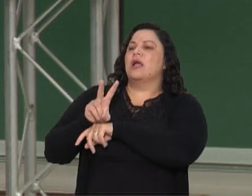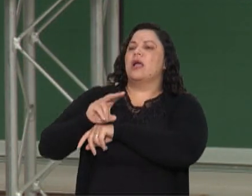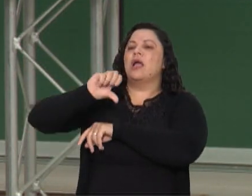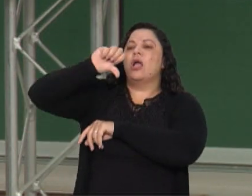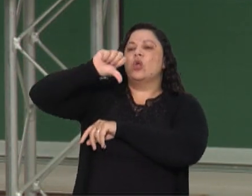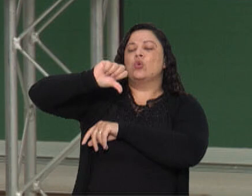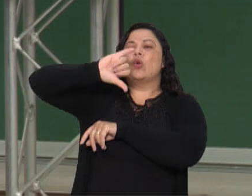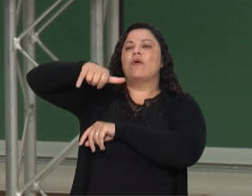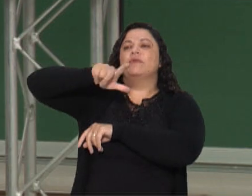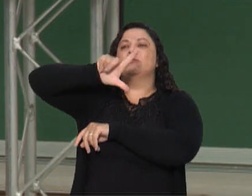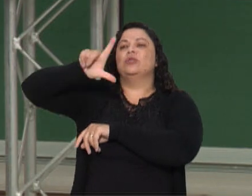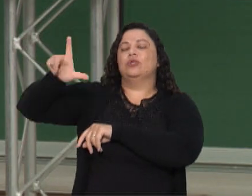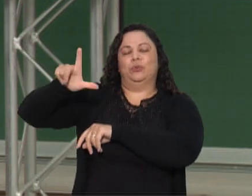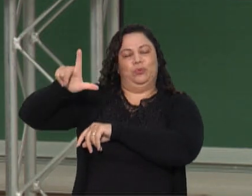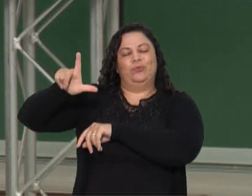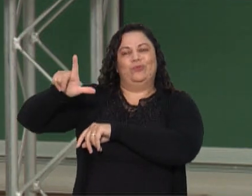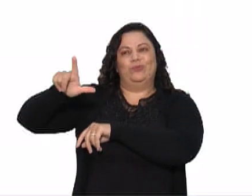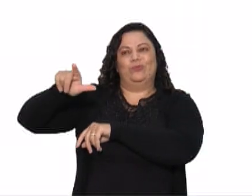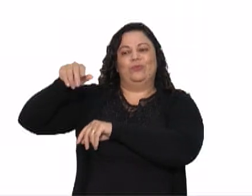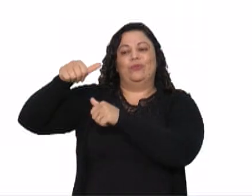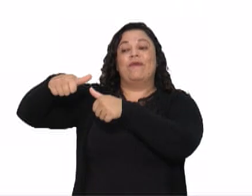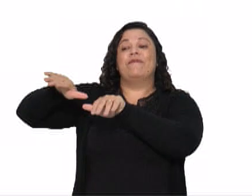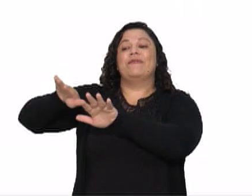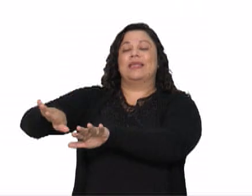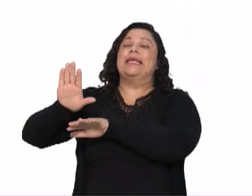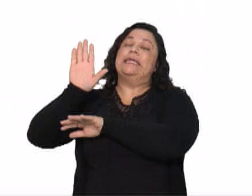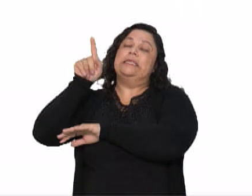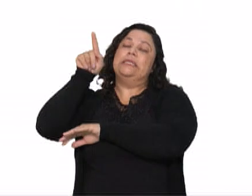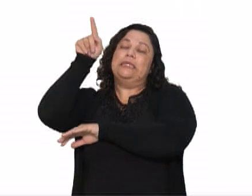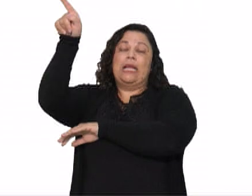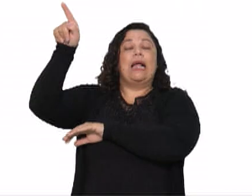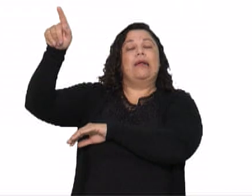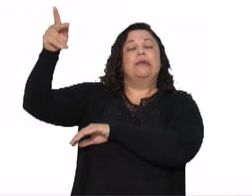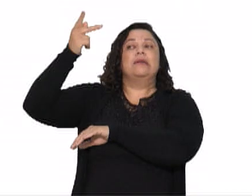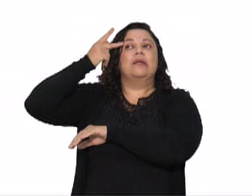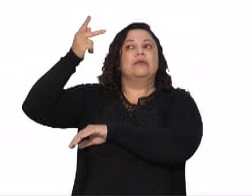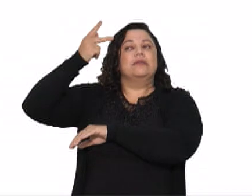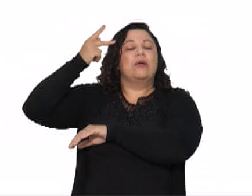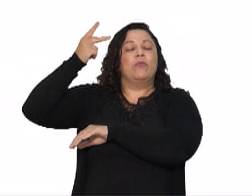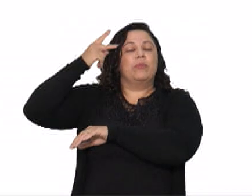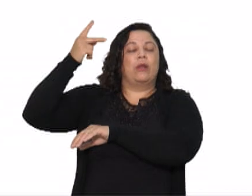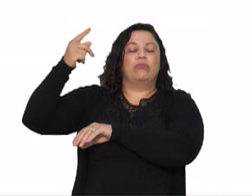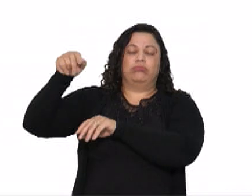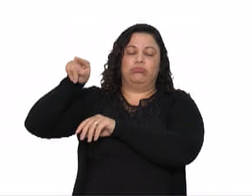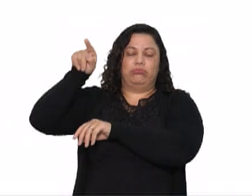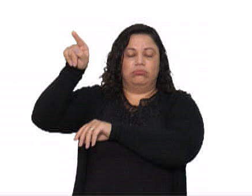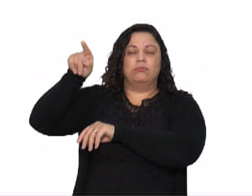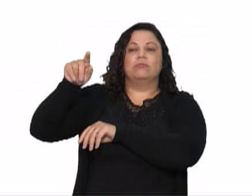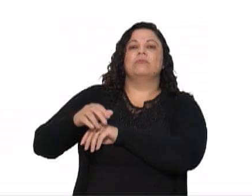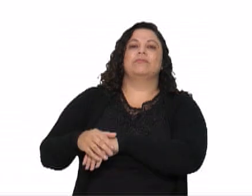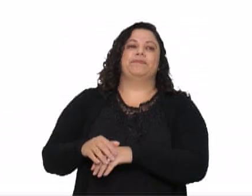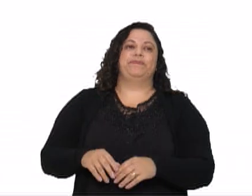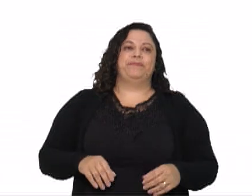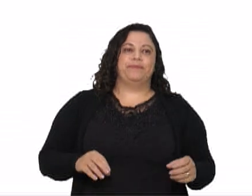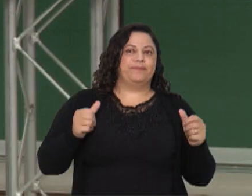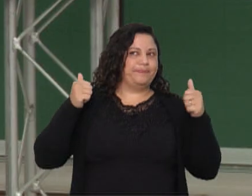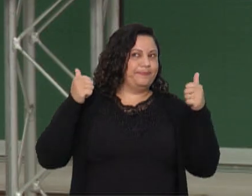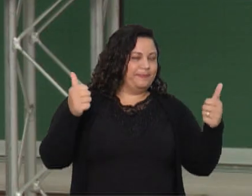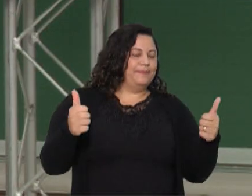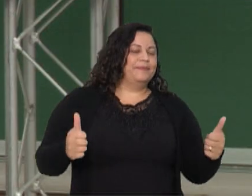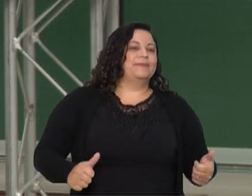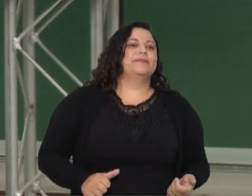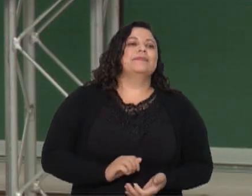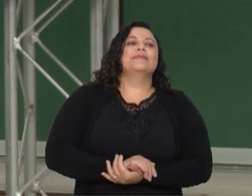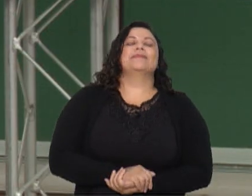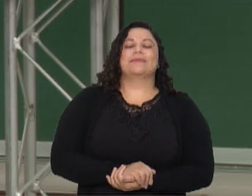que preservar essa vista até a rua, né? Então, Belvedere é uma palavra que os arquitetos usam bastante, certo? Muito